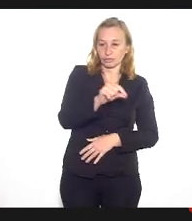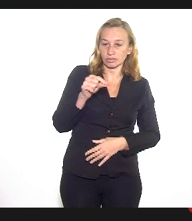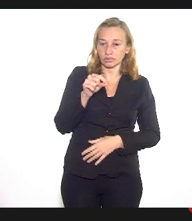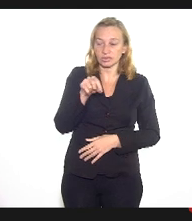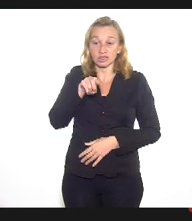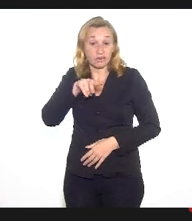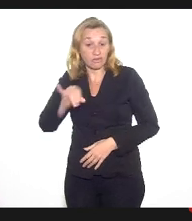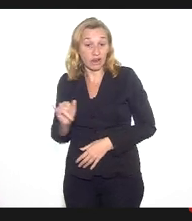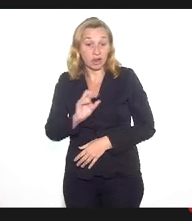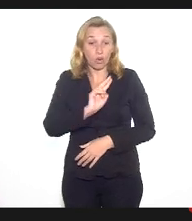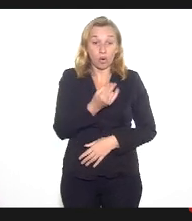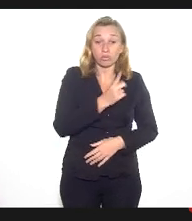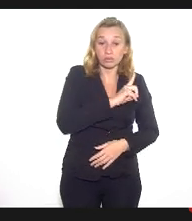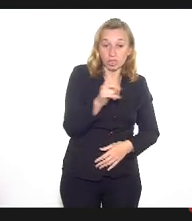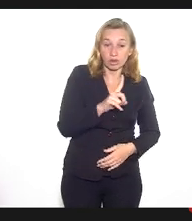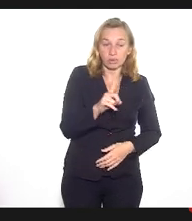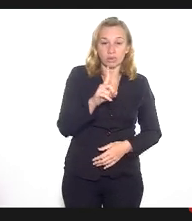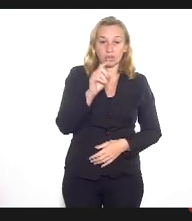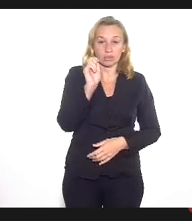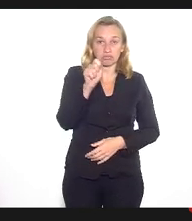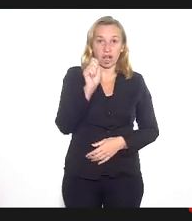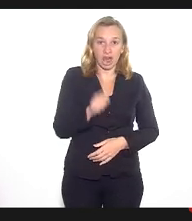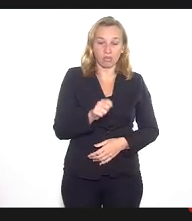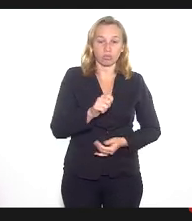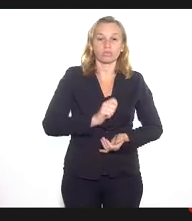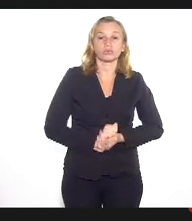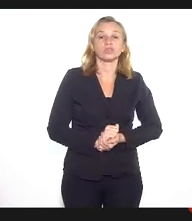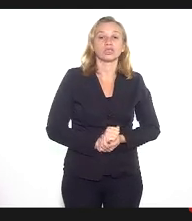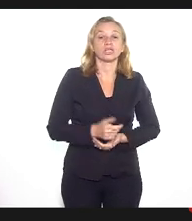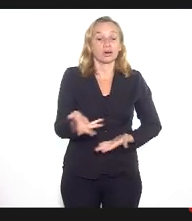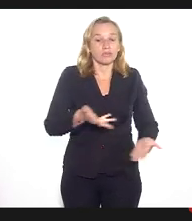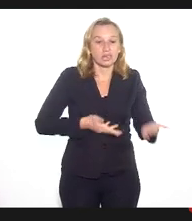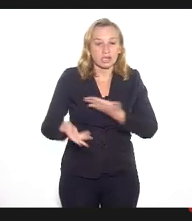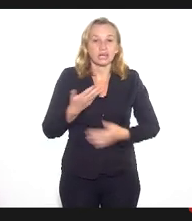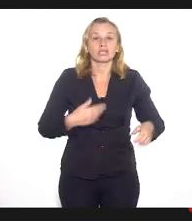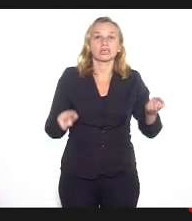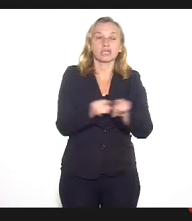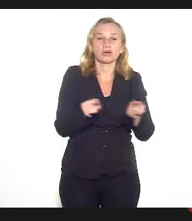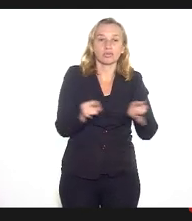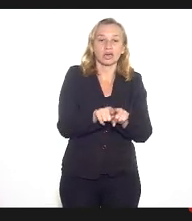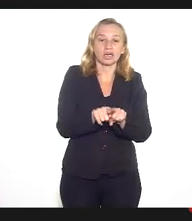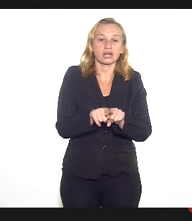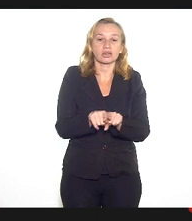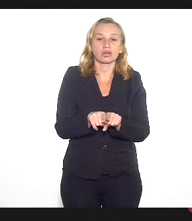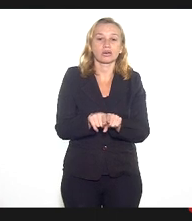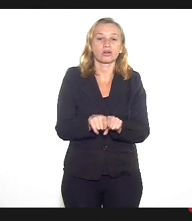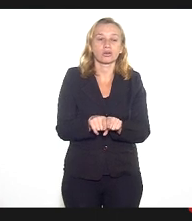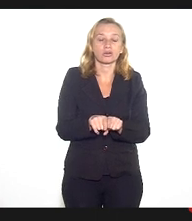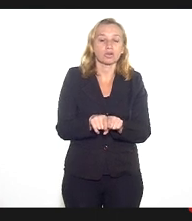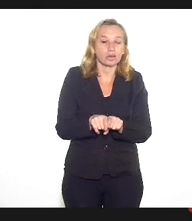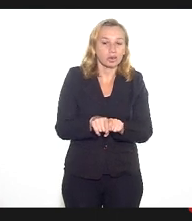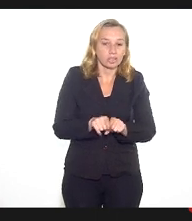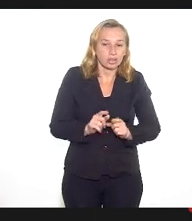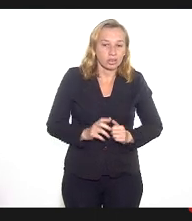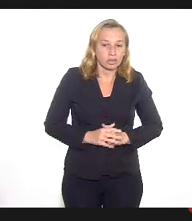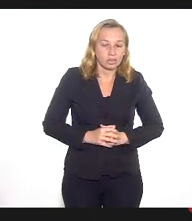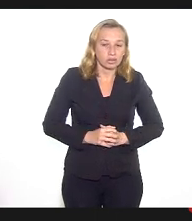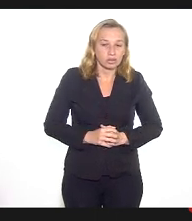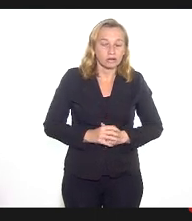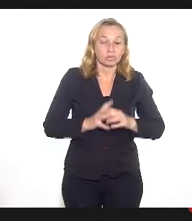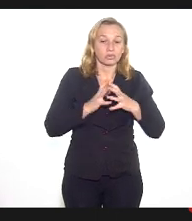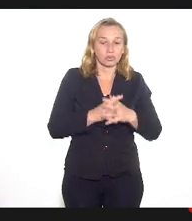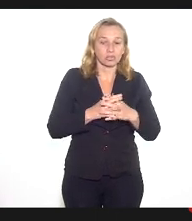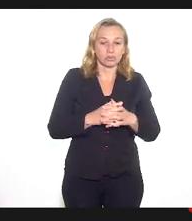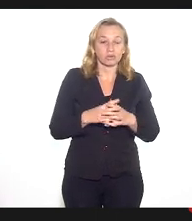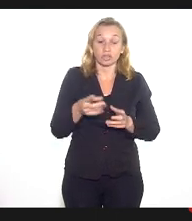leilão. A definição da estratégia de parceria, ela também considera o grau de complexidade